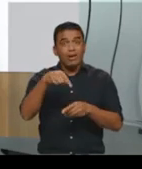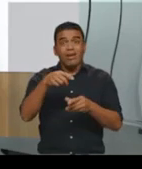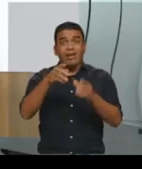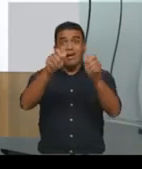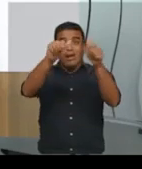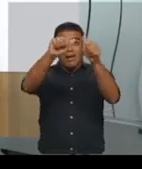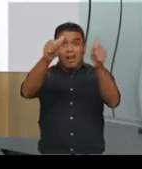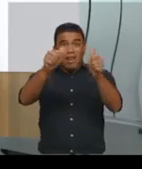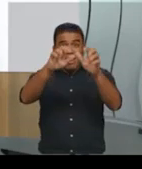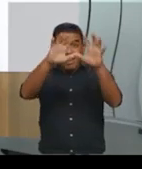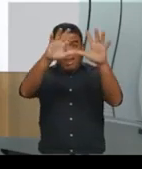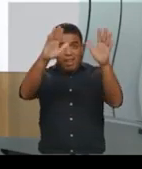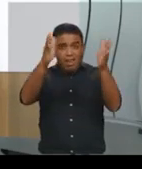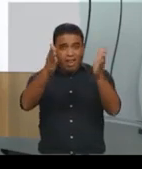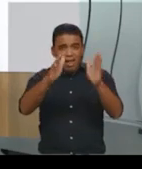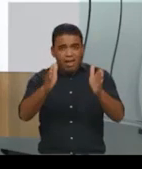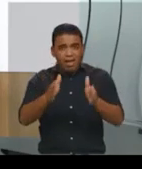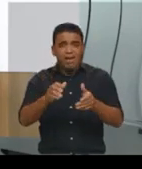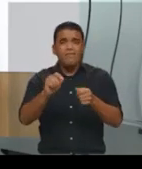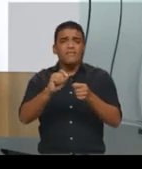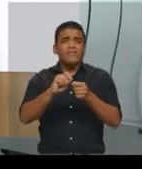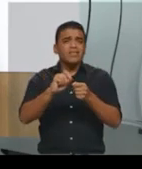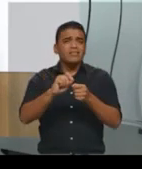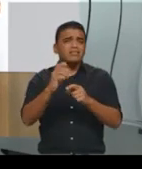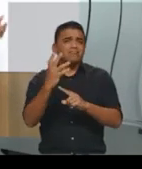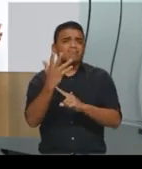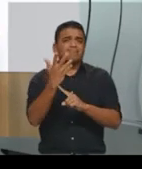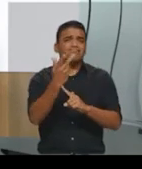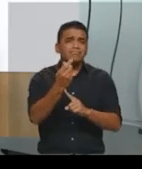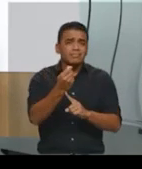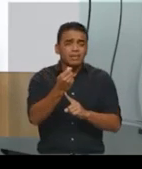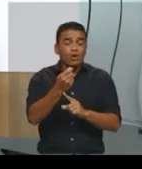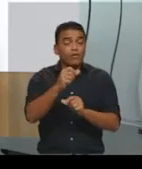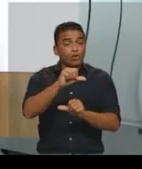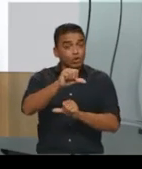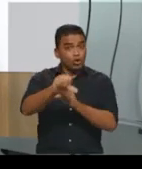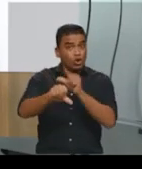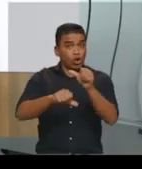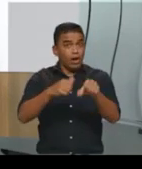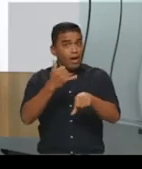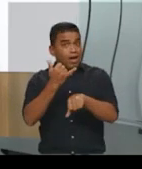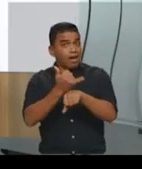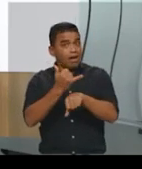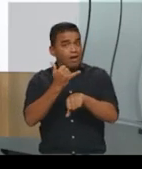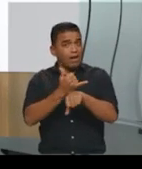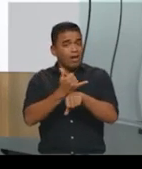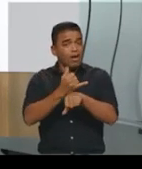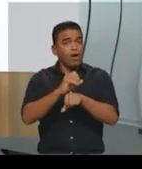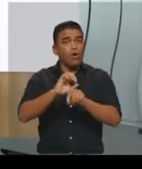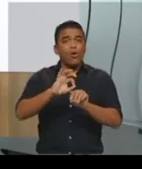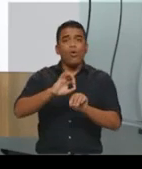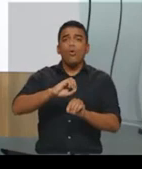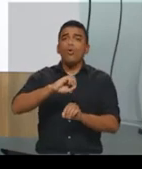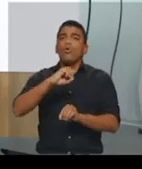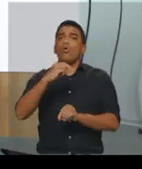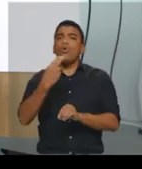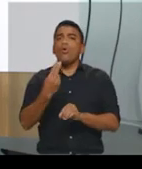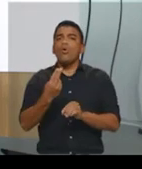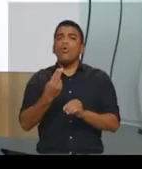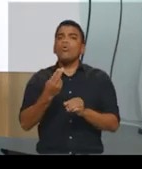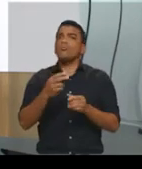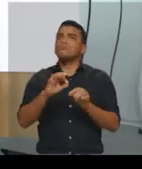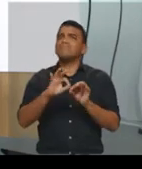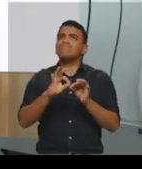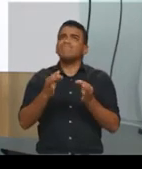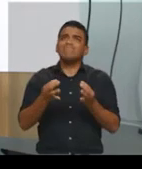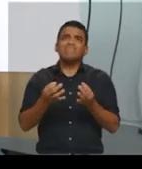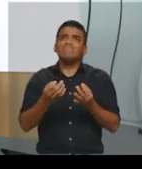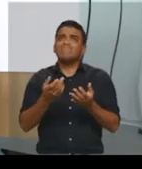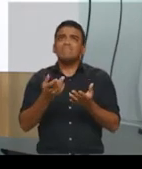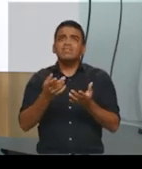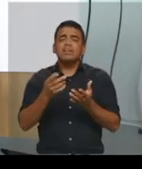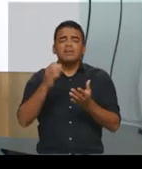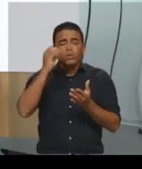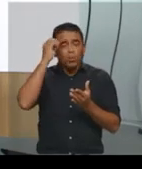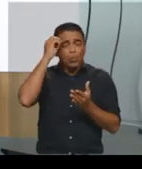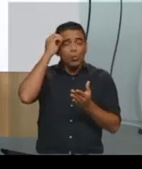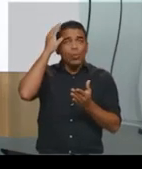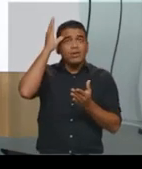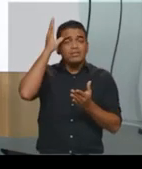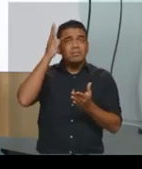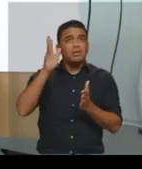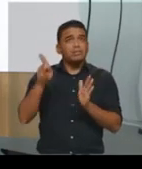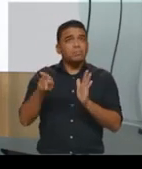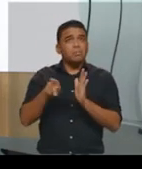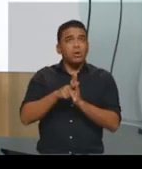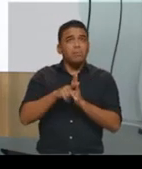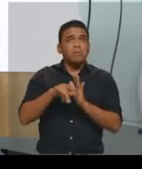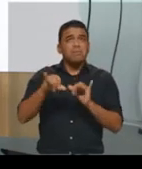ferrugem. Então, ou eu vou trocar o meu material, ou eu vou simplesmente aplicar algum tipo de conhecimento, algum